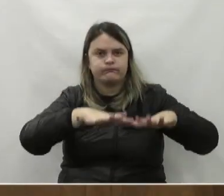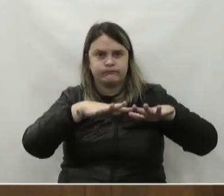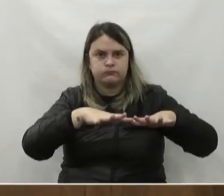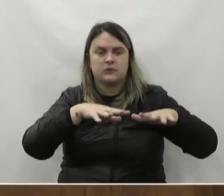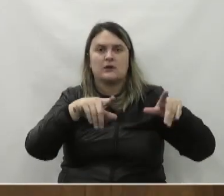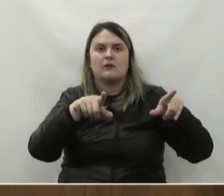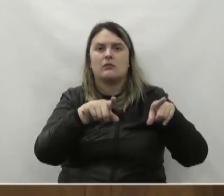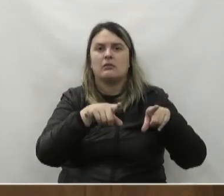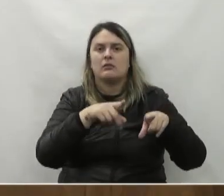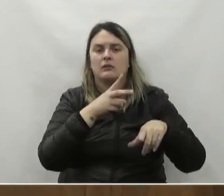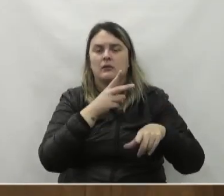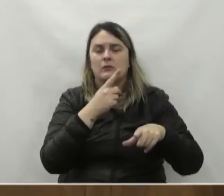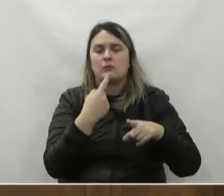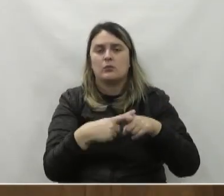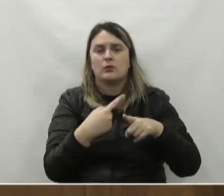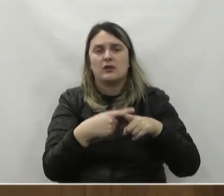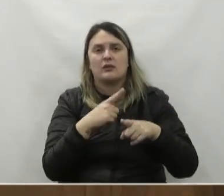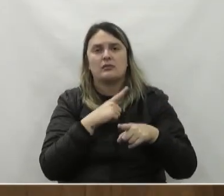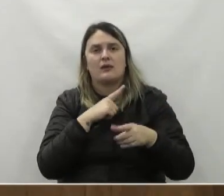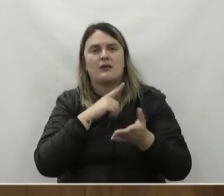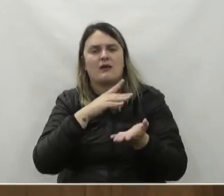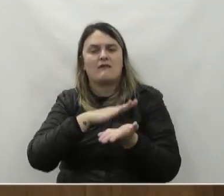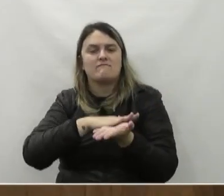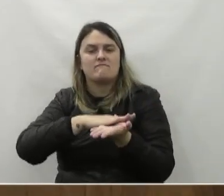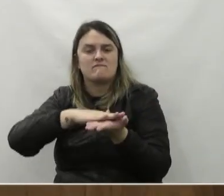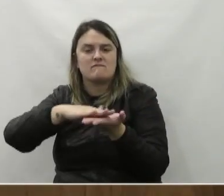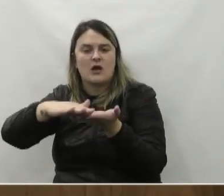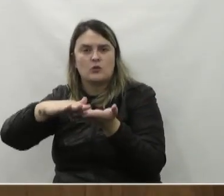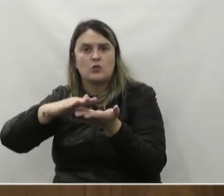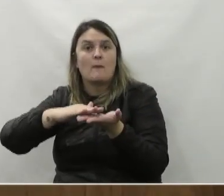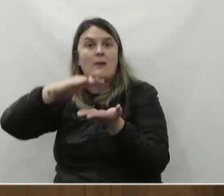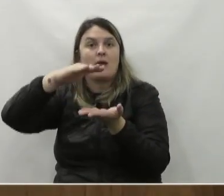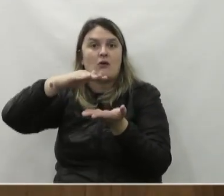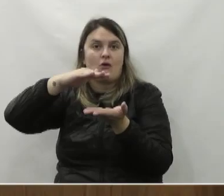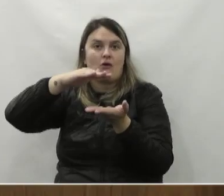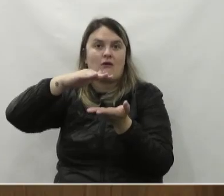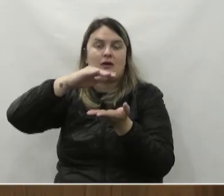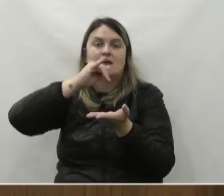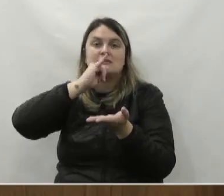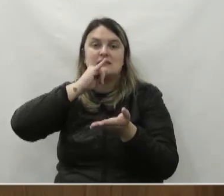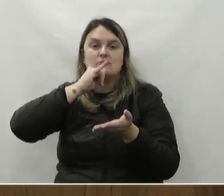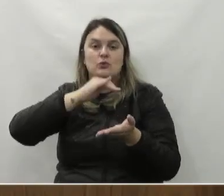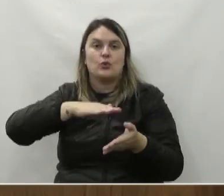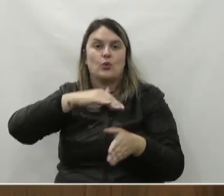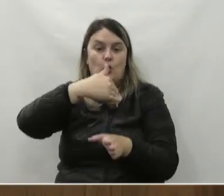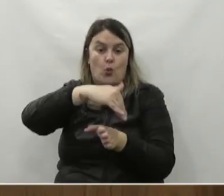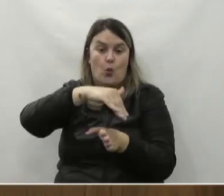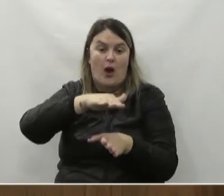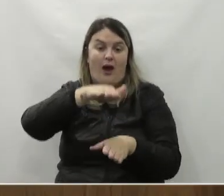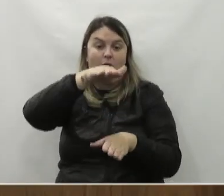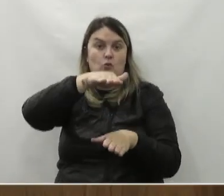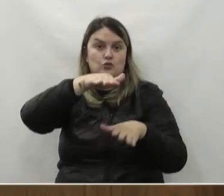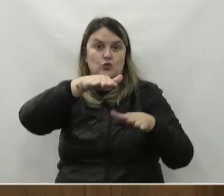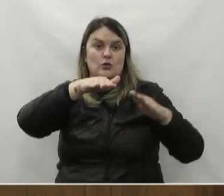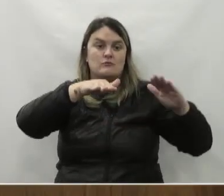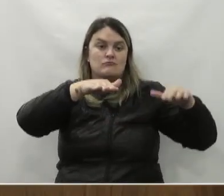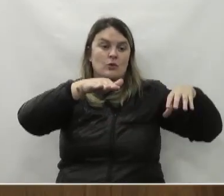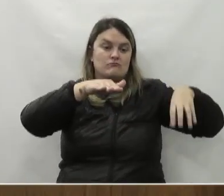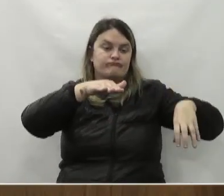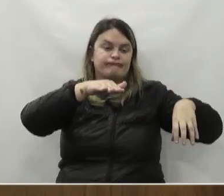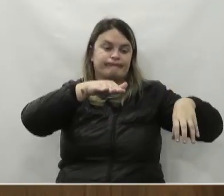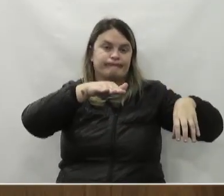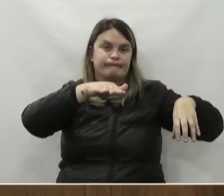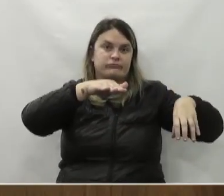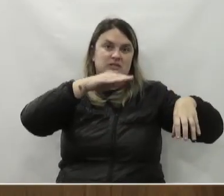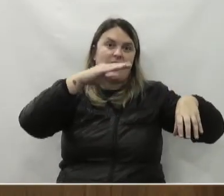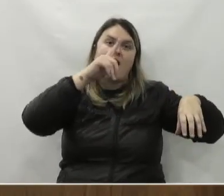situação decorrente da execução do asfalto em nível superior ao da edificação. Essa condição tem provocado